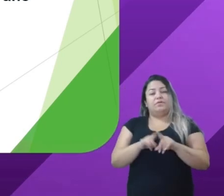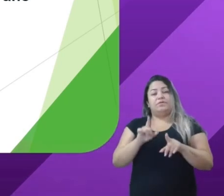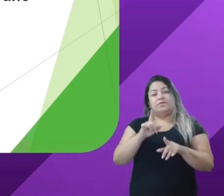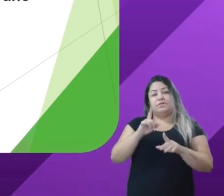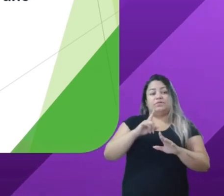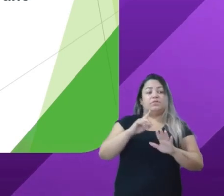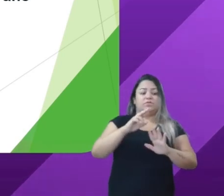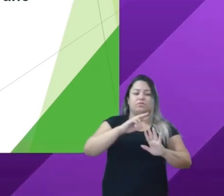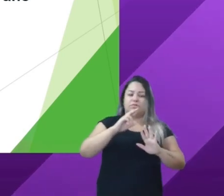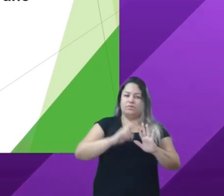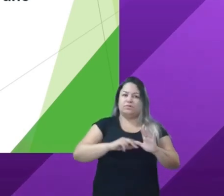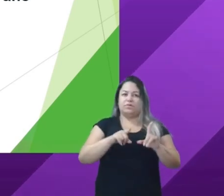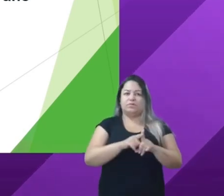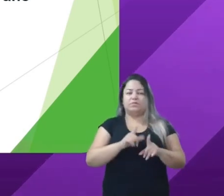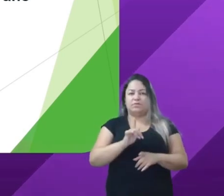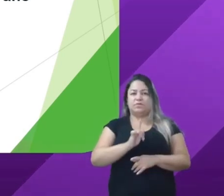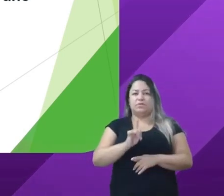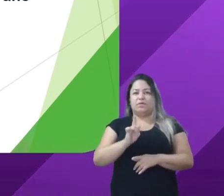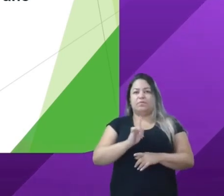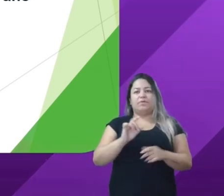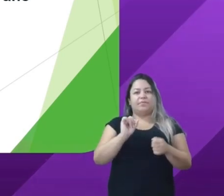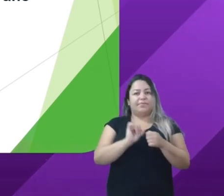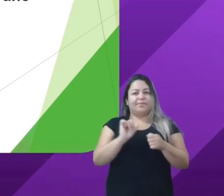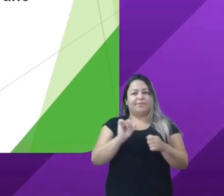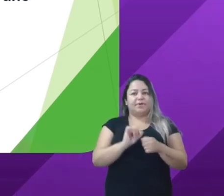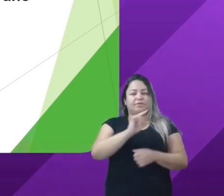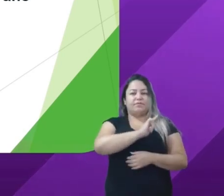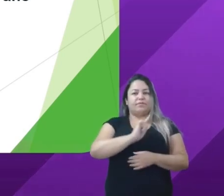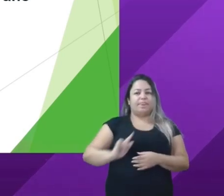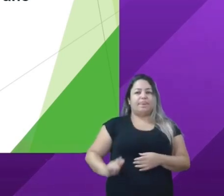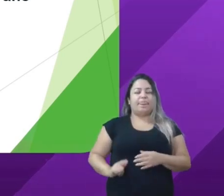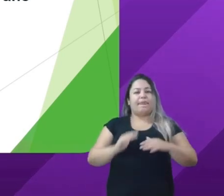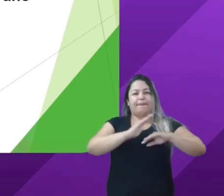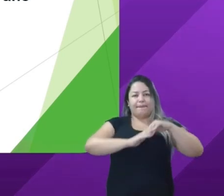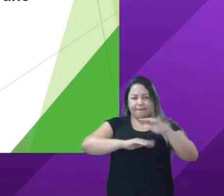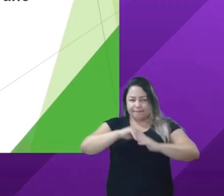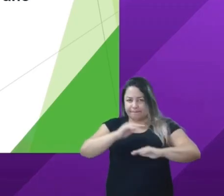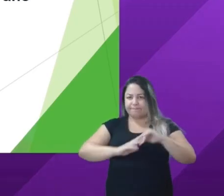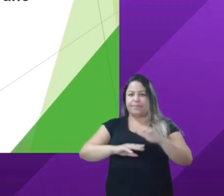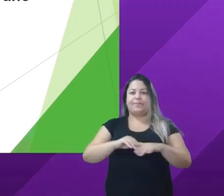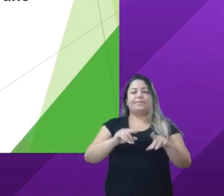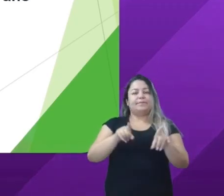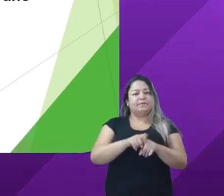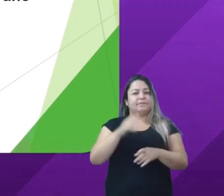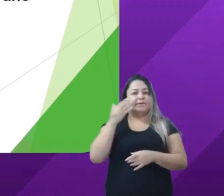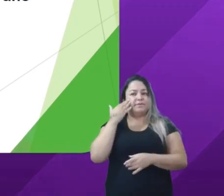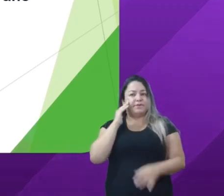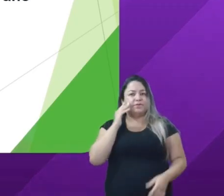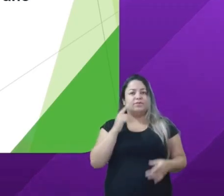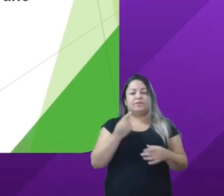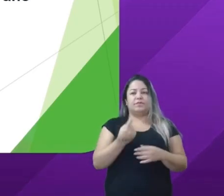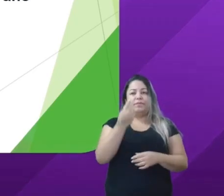e as estimativas de despesas a serem realizadas por um governo em um determinado exercício, compreendendo o período de um